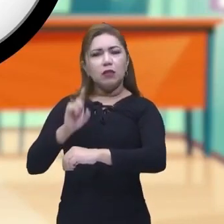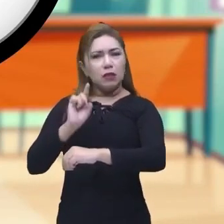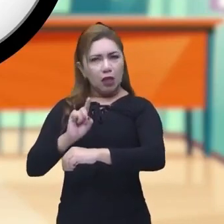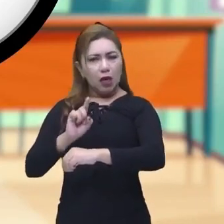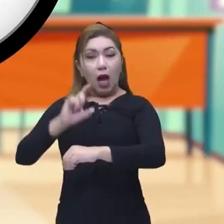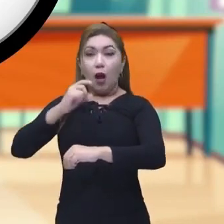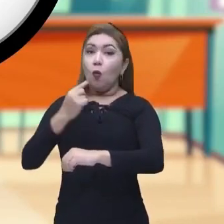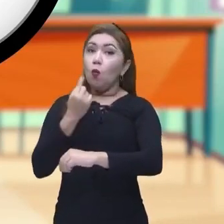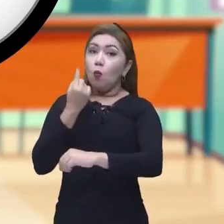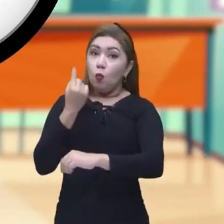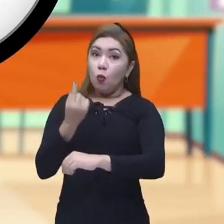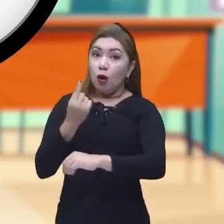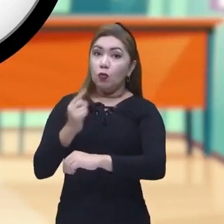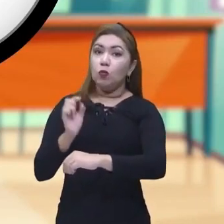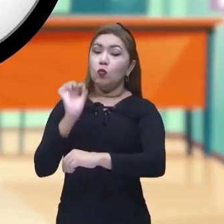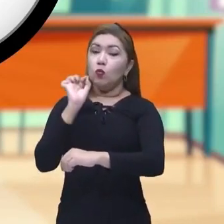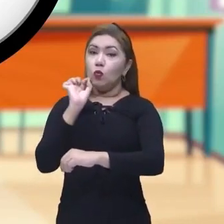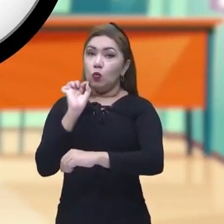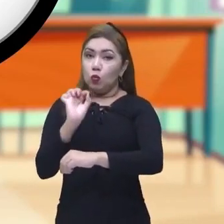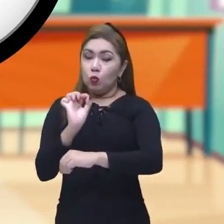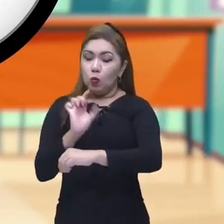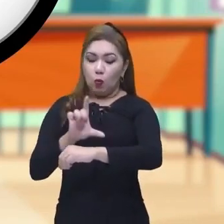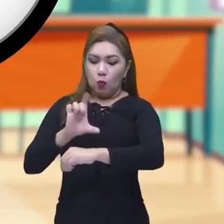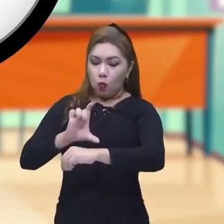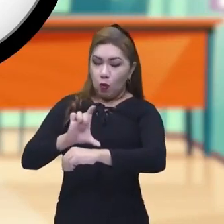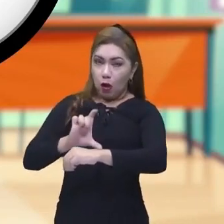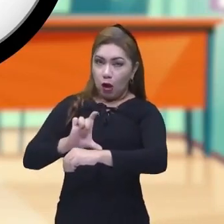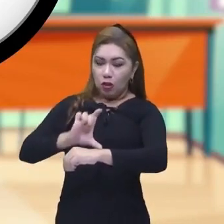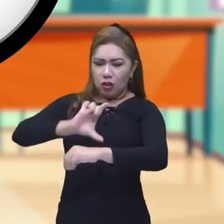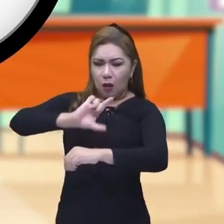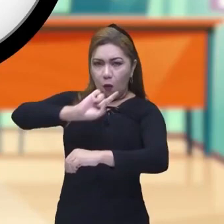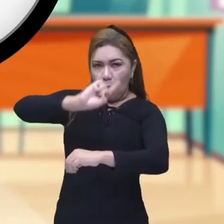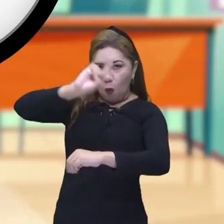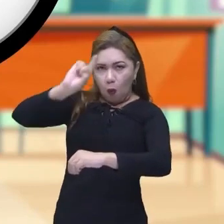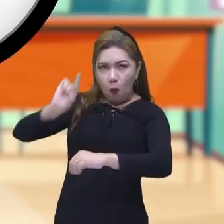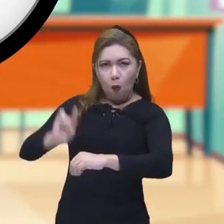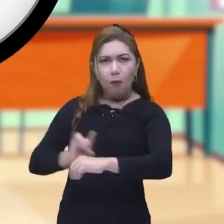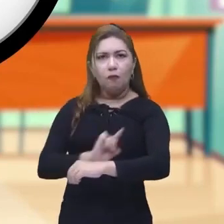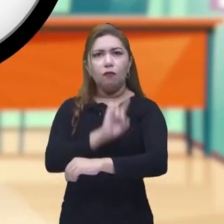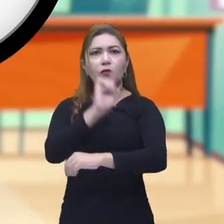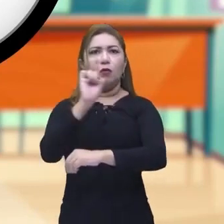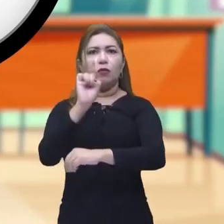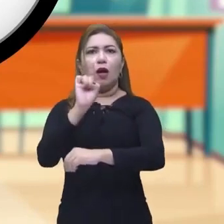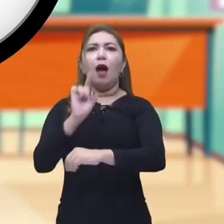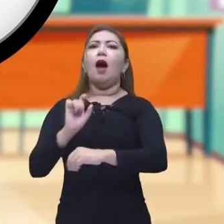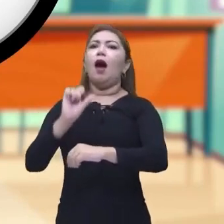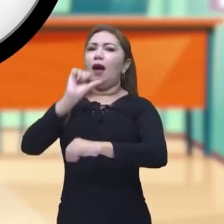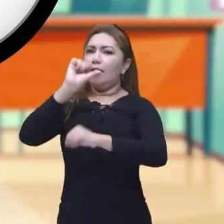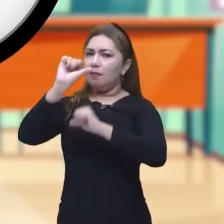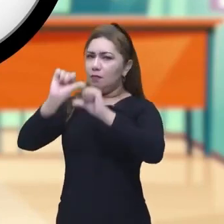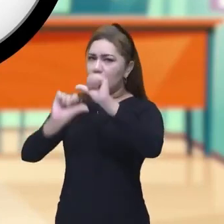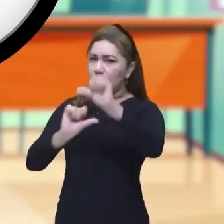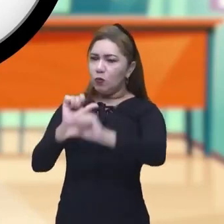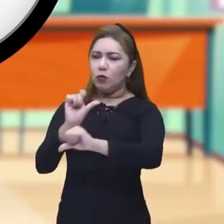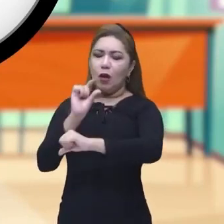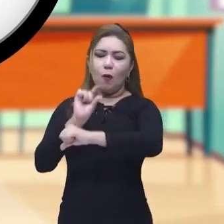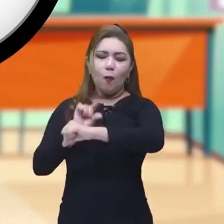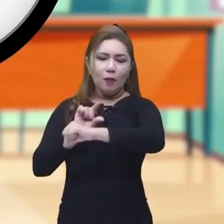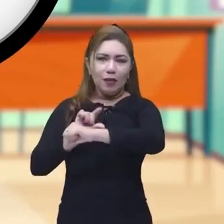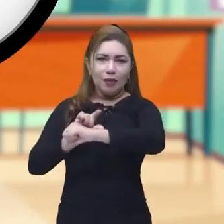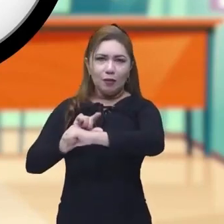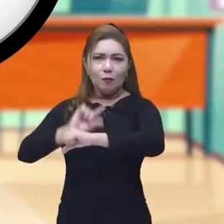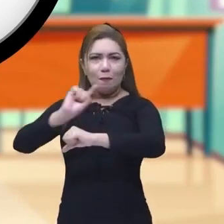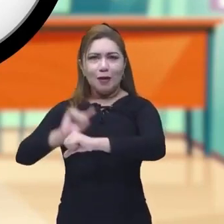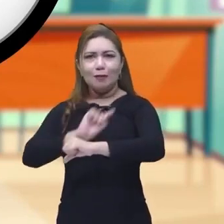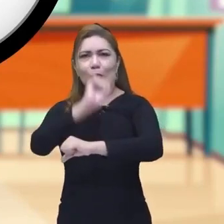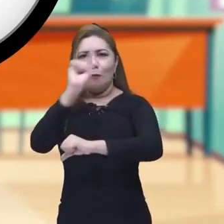nós vamos ter um deslocamento do ponteiro que está no 3. E do 3, ele vai se deslocar para onde? Para o 4. Mas,